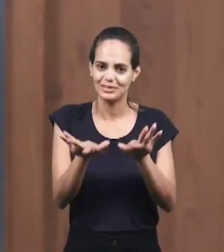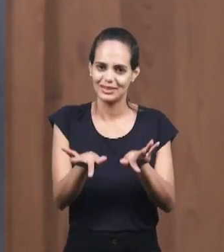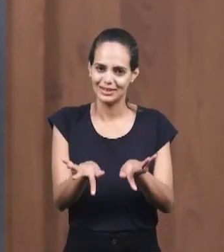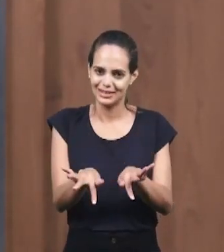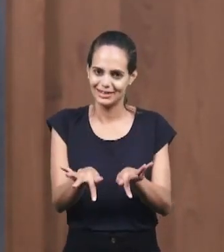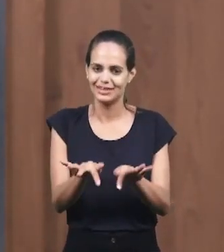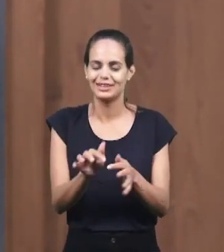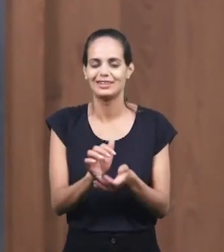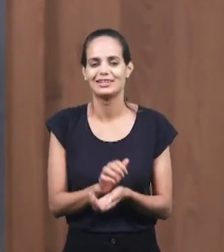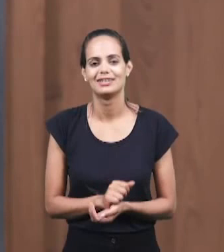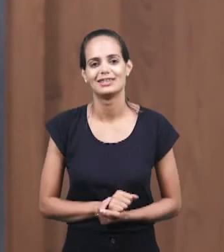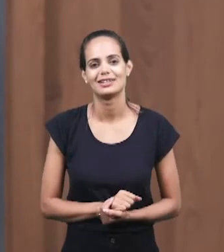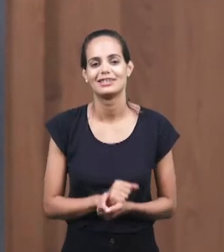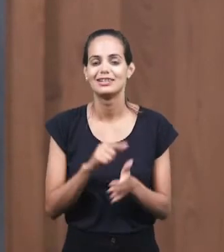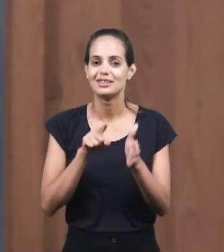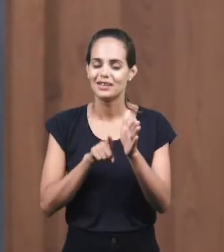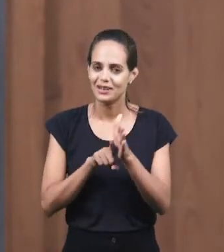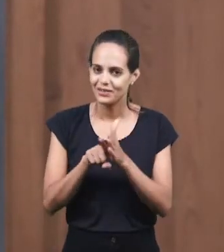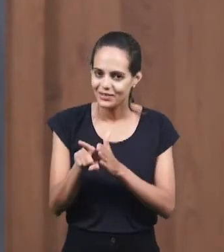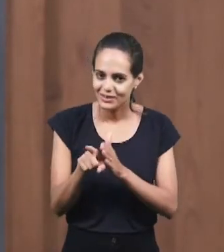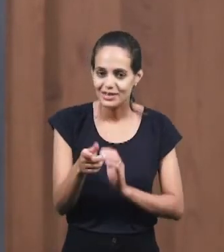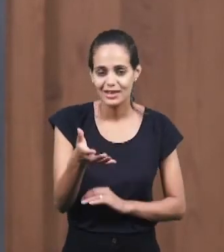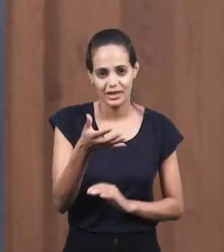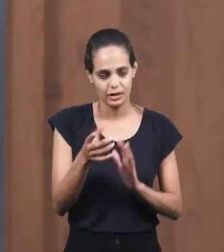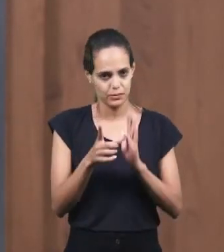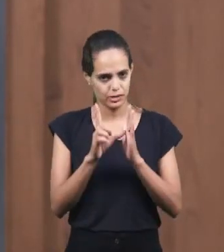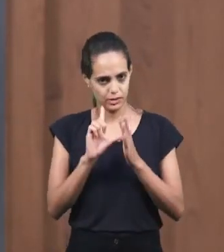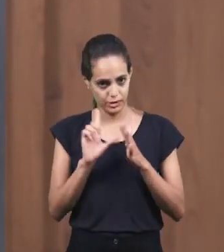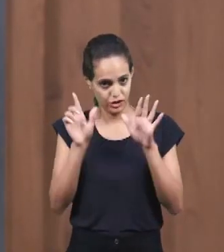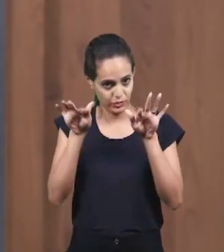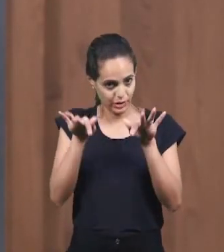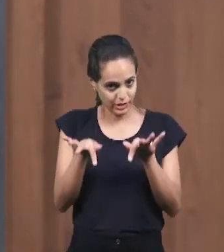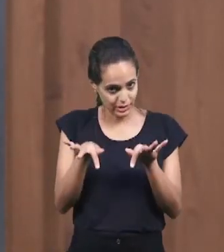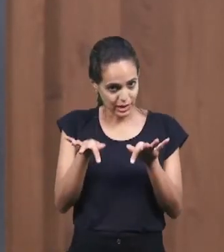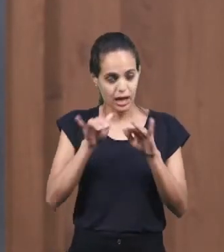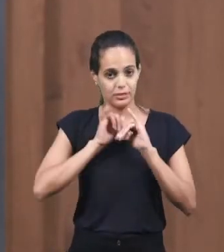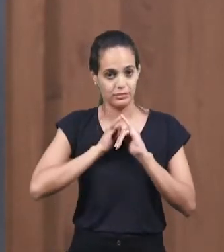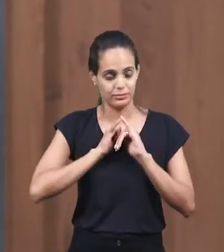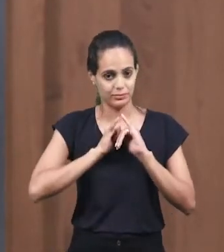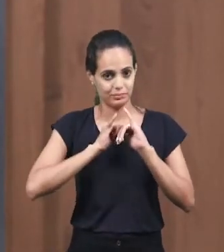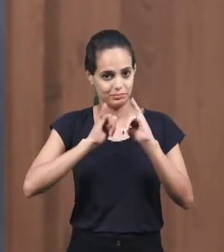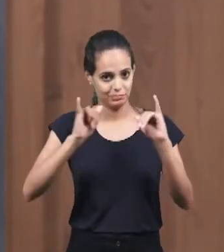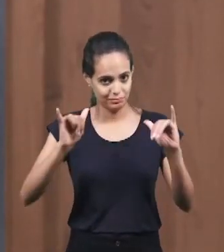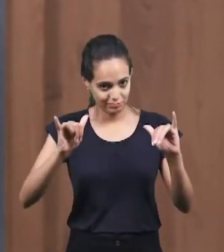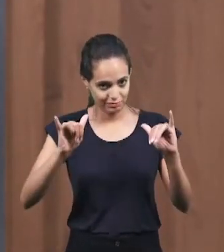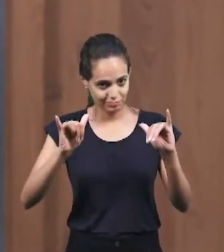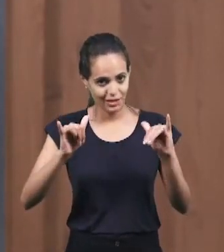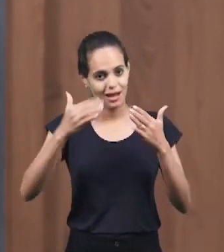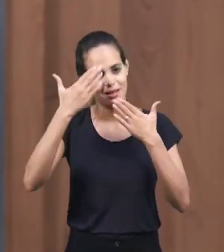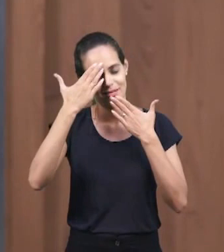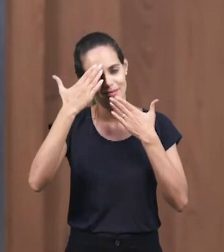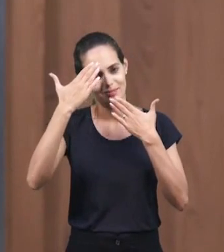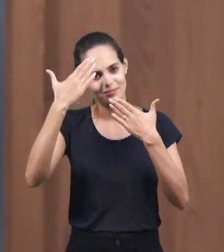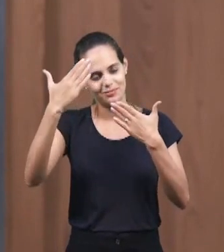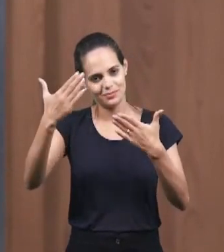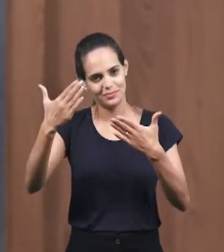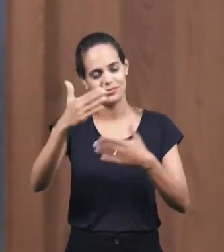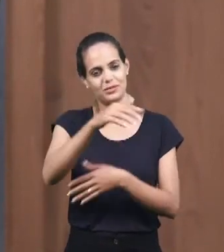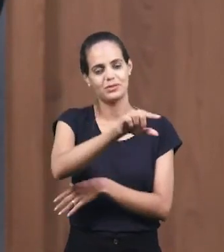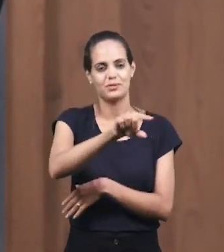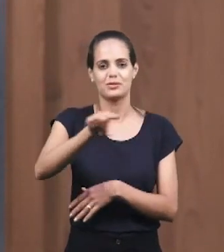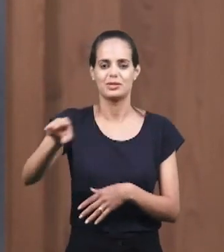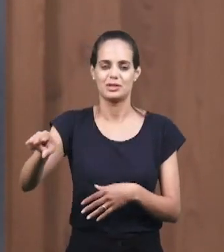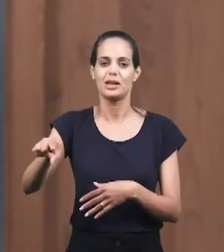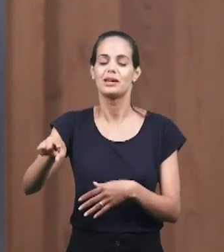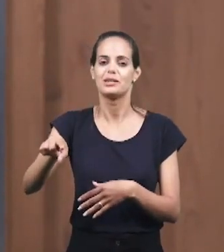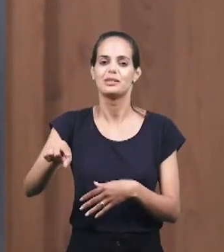essa parte das perguntas e queremos, antes de terminar, deixar aqui a nossa palavra de agradecimento aos